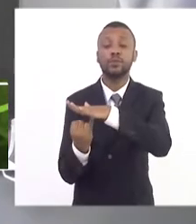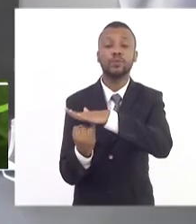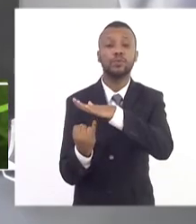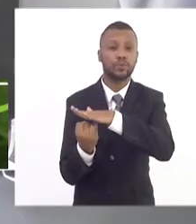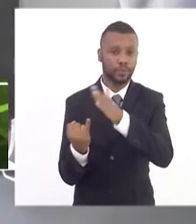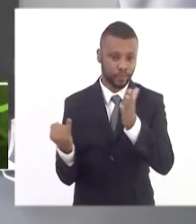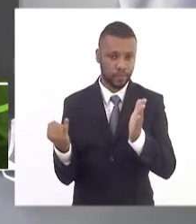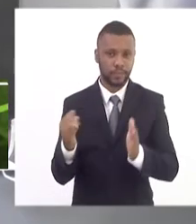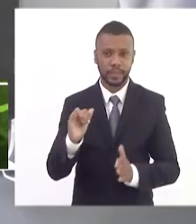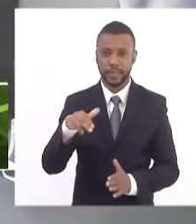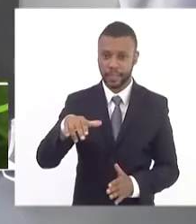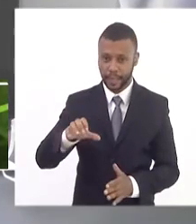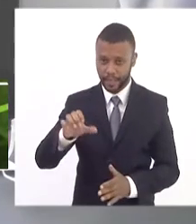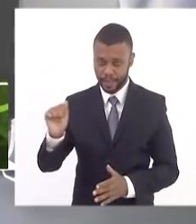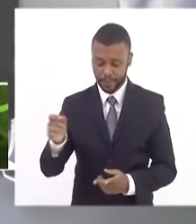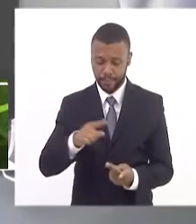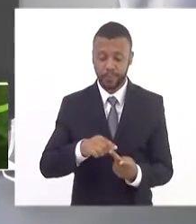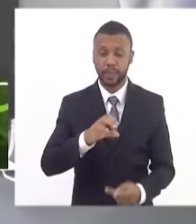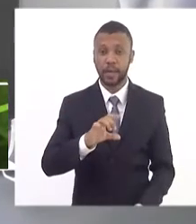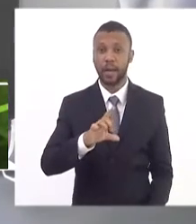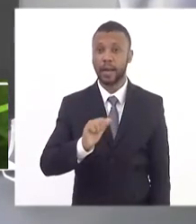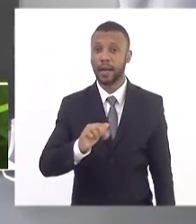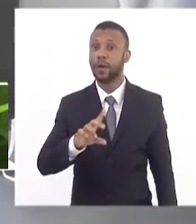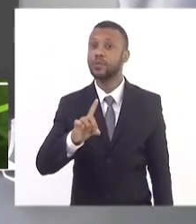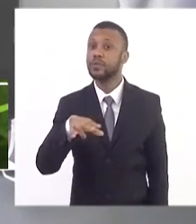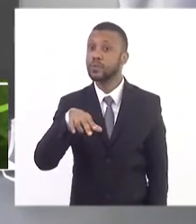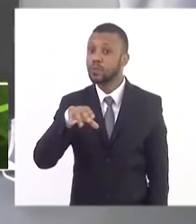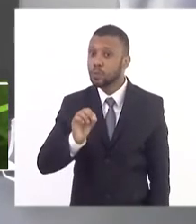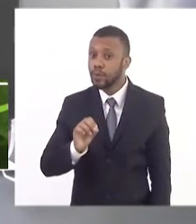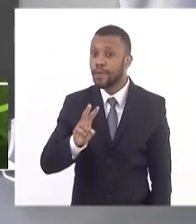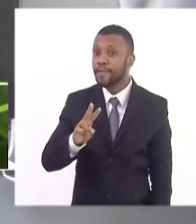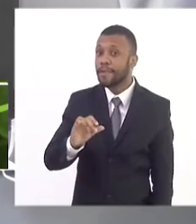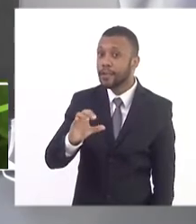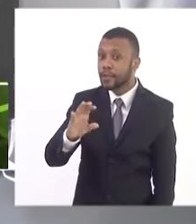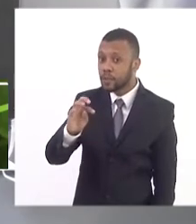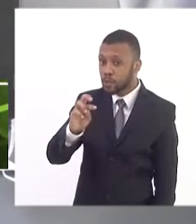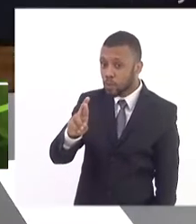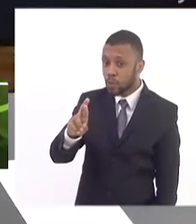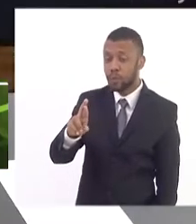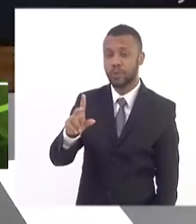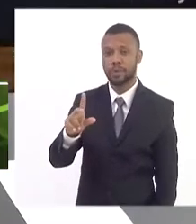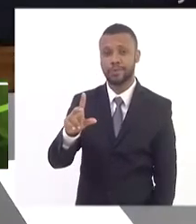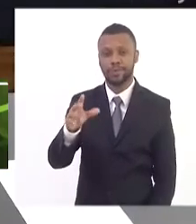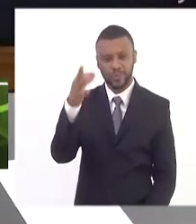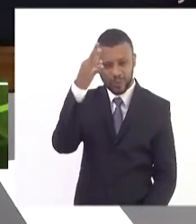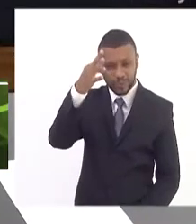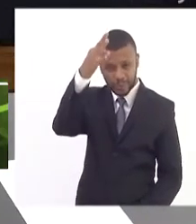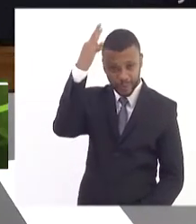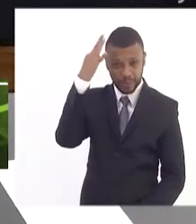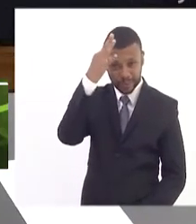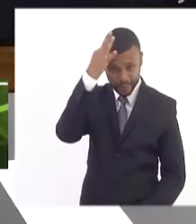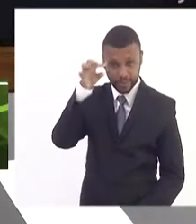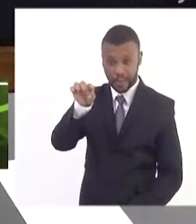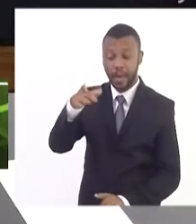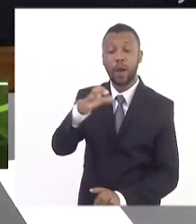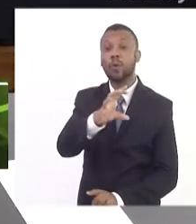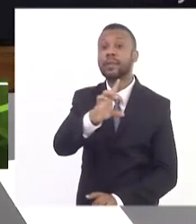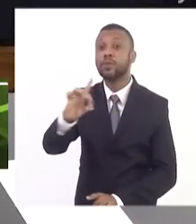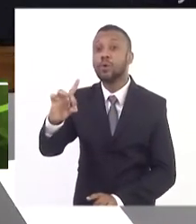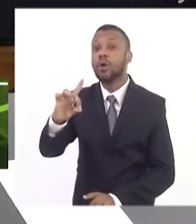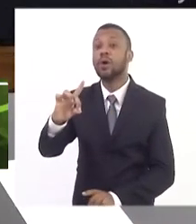Claudino Vitor do Espírito Santo, ele é coordenador executivo do